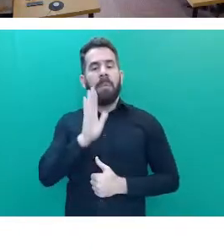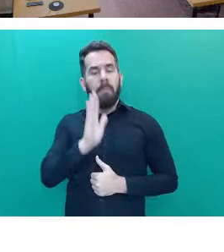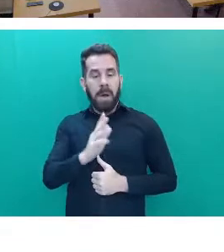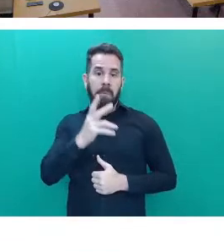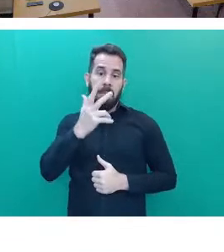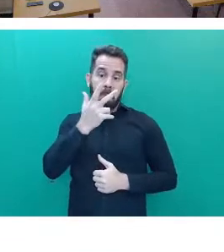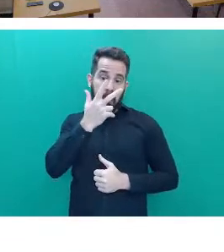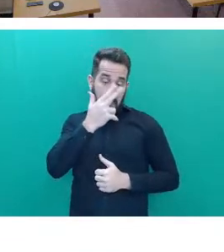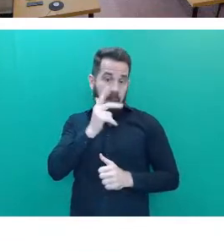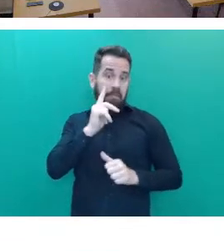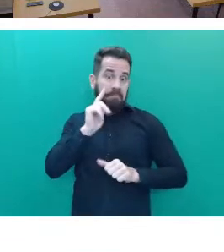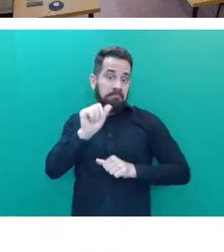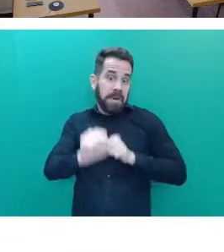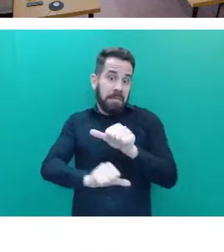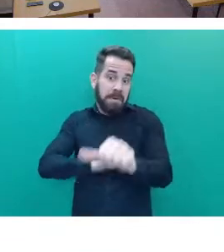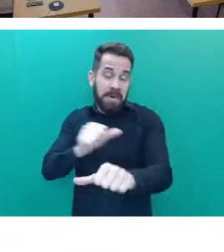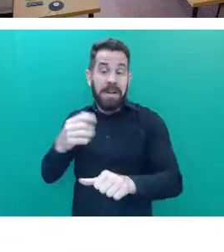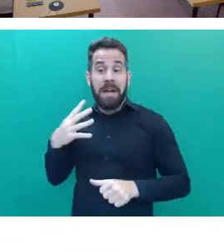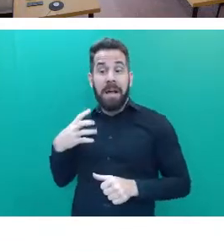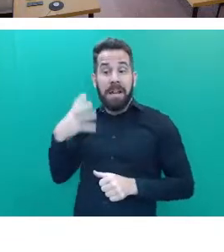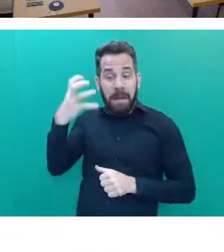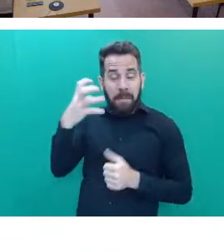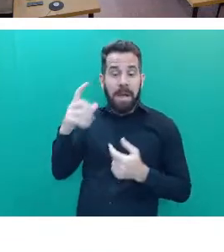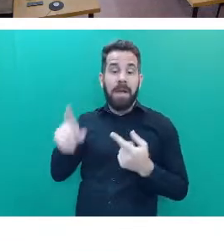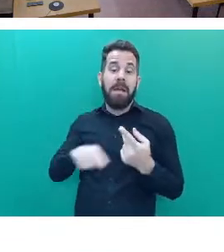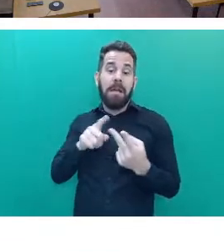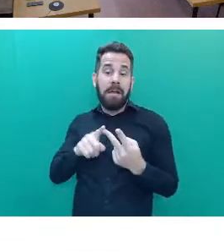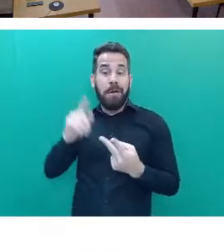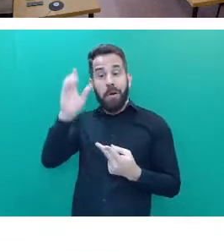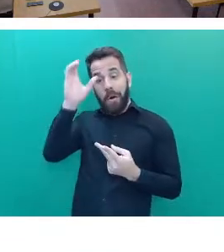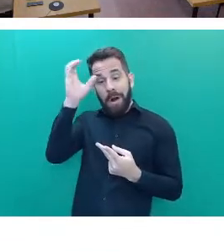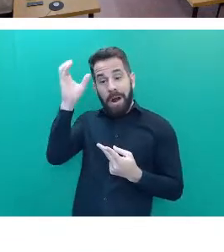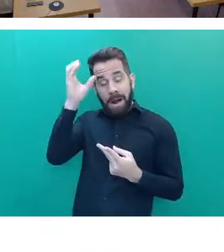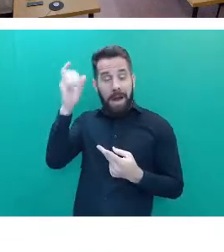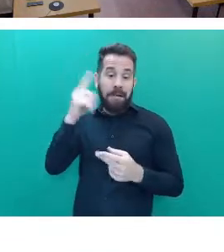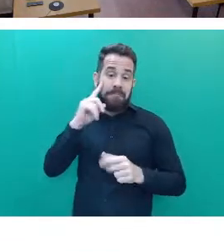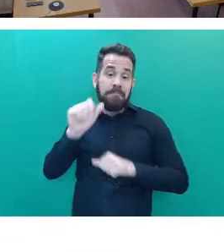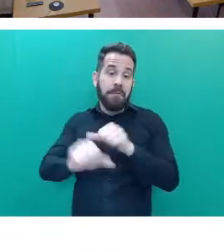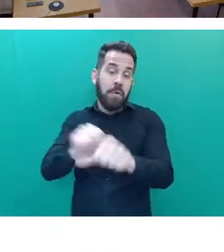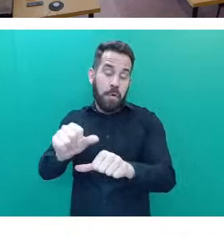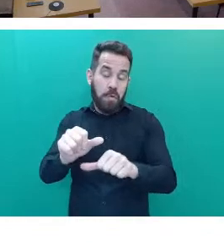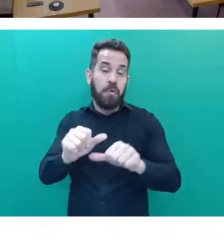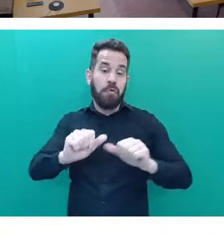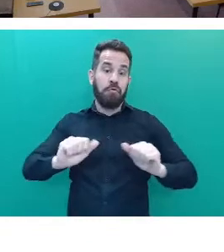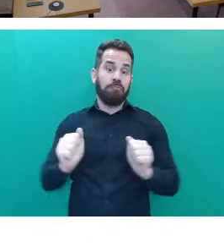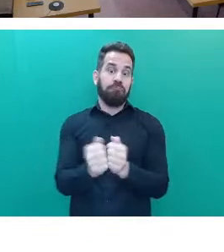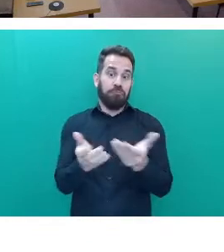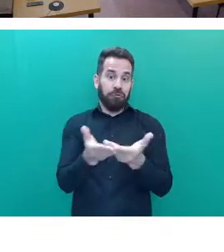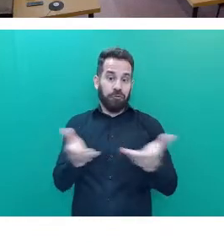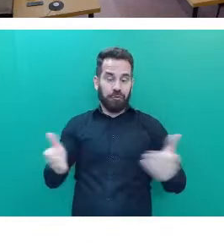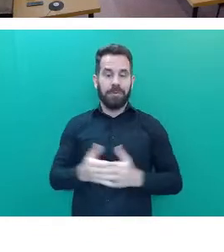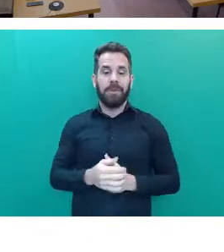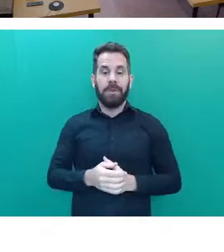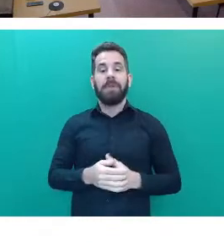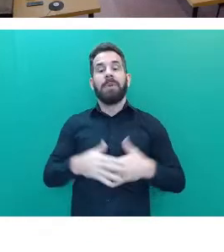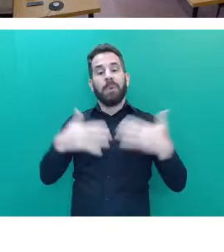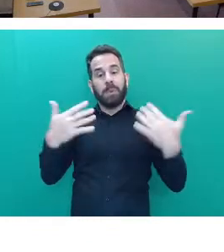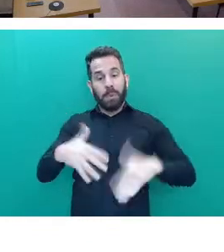lado, junto com a Anabel, junto com o professor Carlos. E aí resultou nessa tese de quase 300